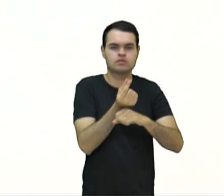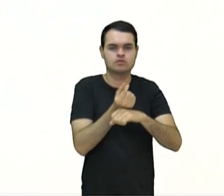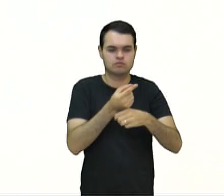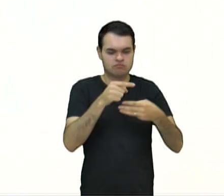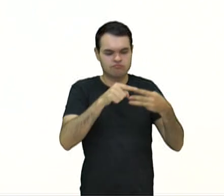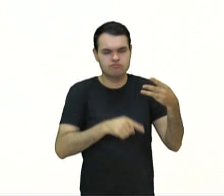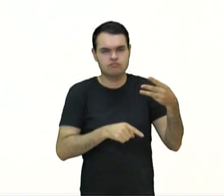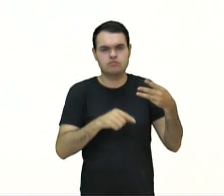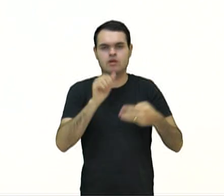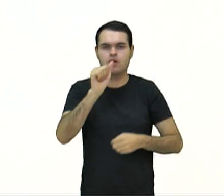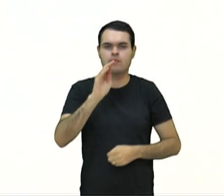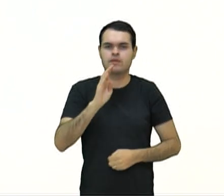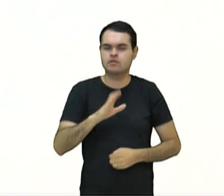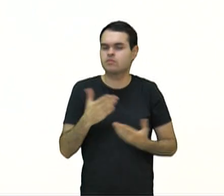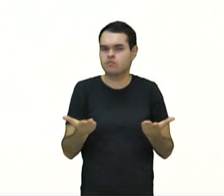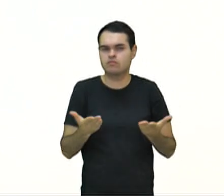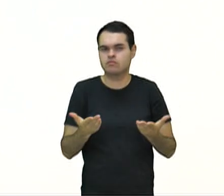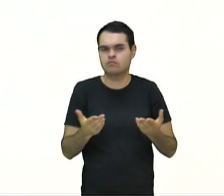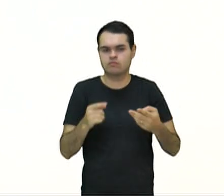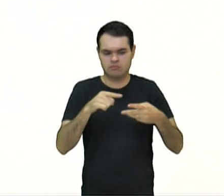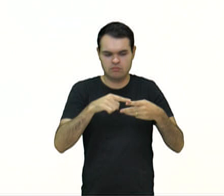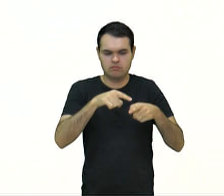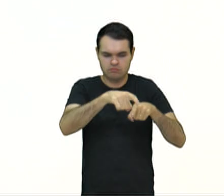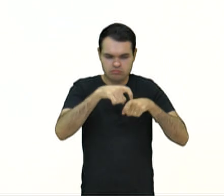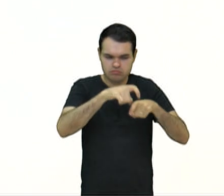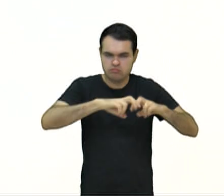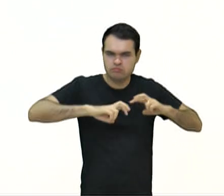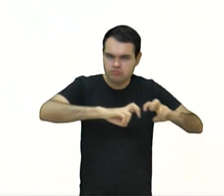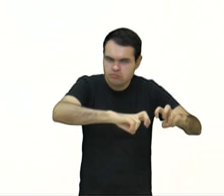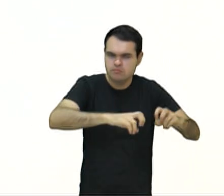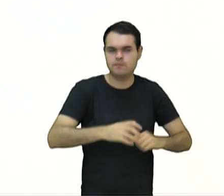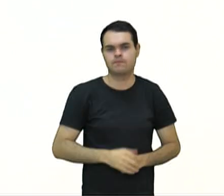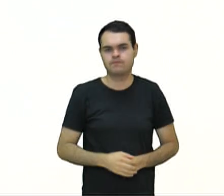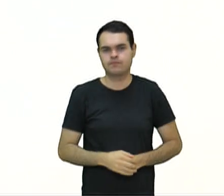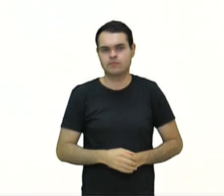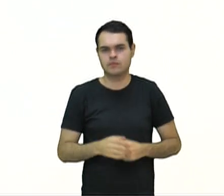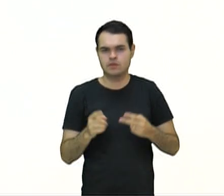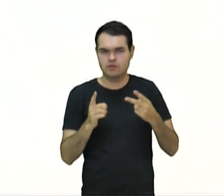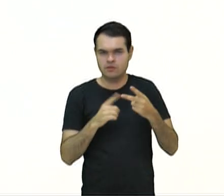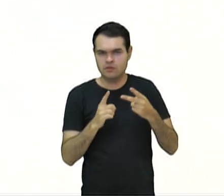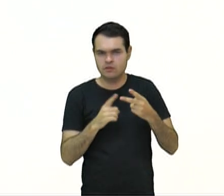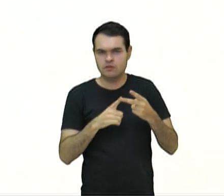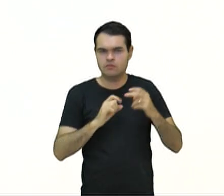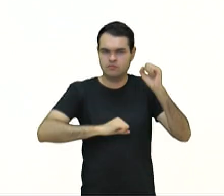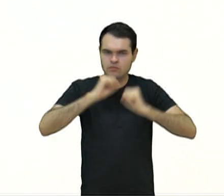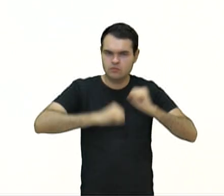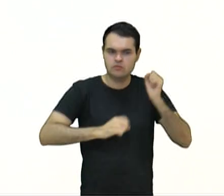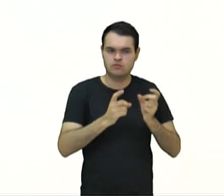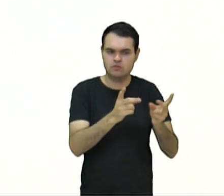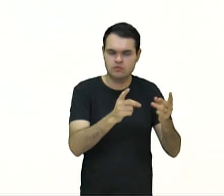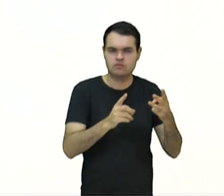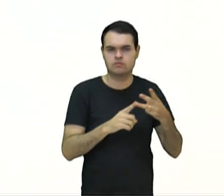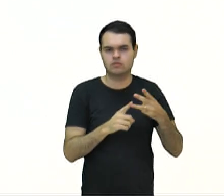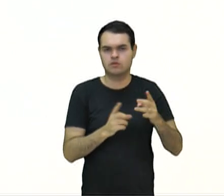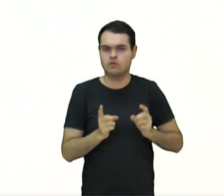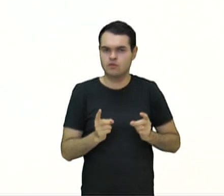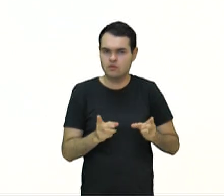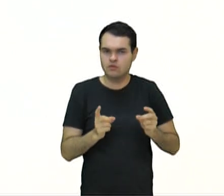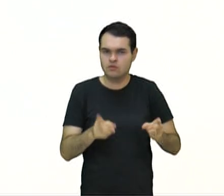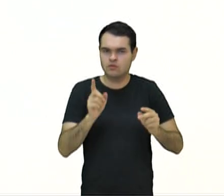Da letra A, B ou C? Favorece a agricultura e o extrativismo? A indústria e o comércio? Ou o comércio e o setor